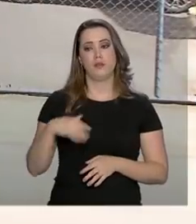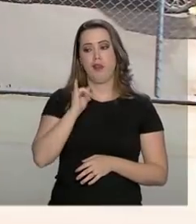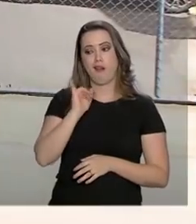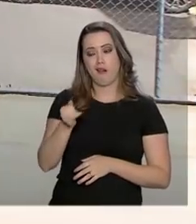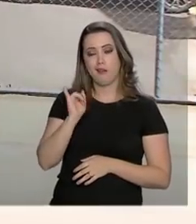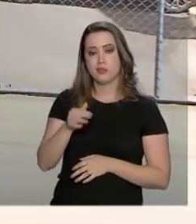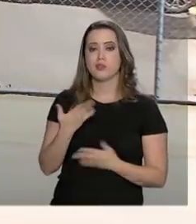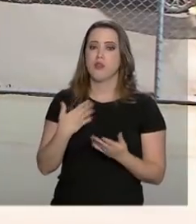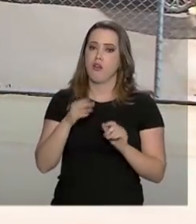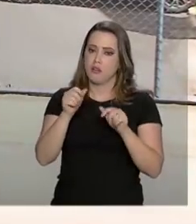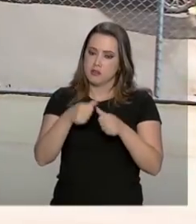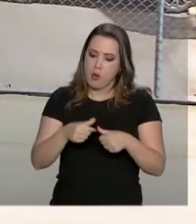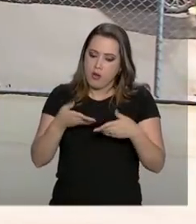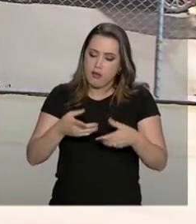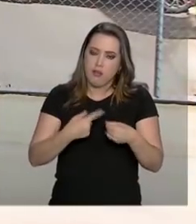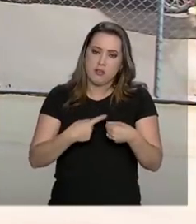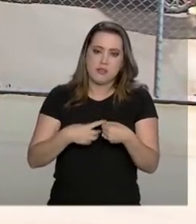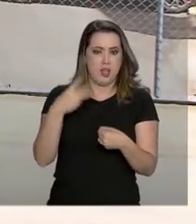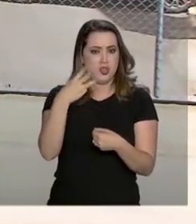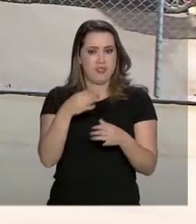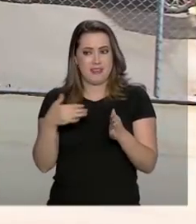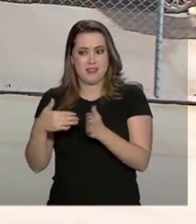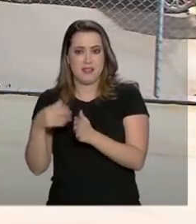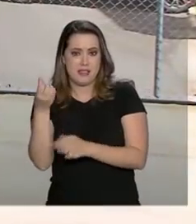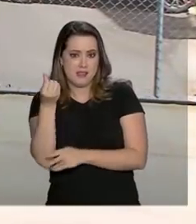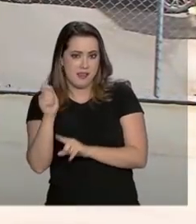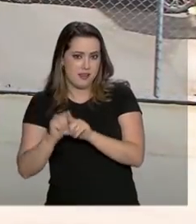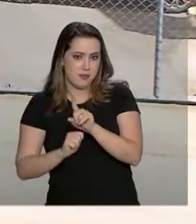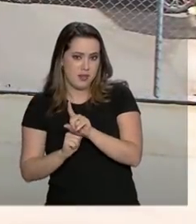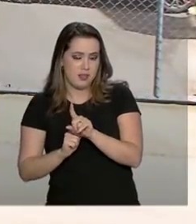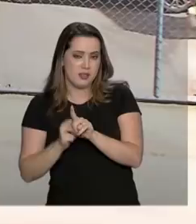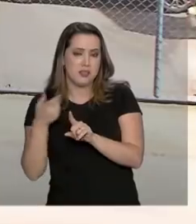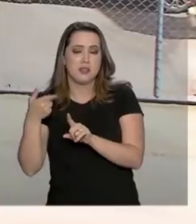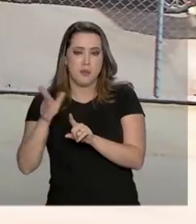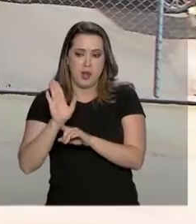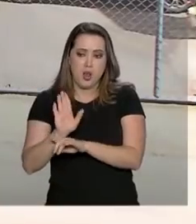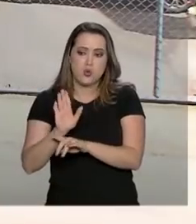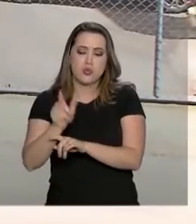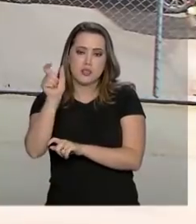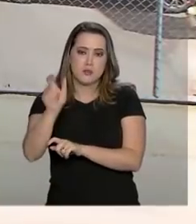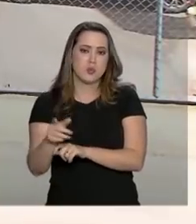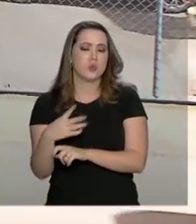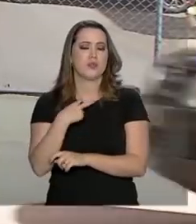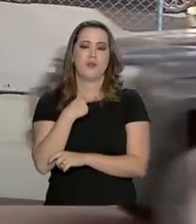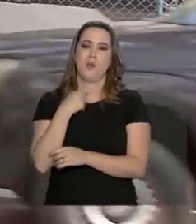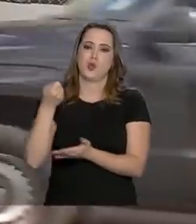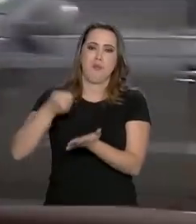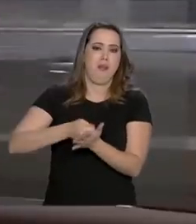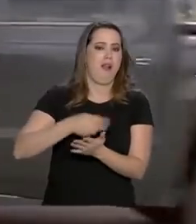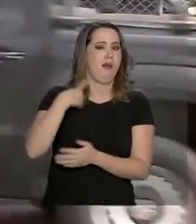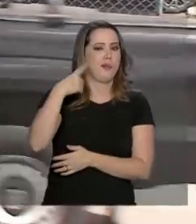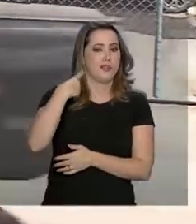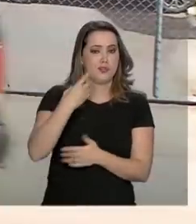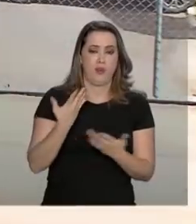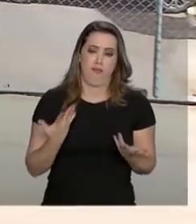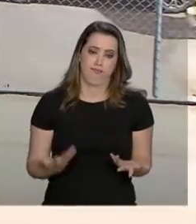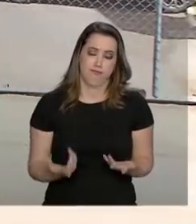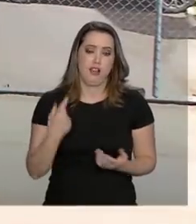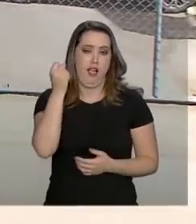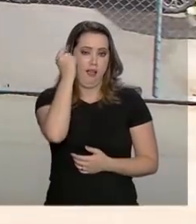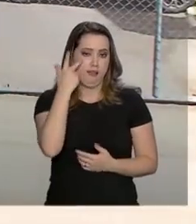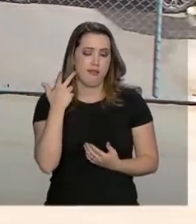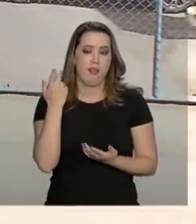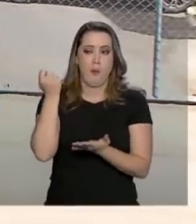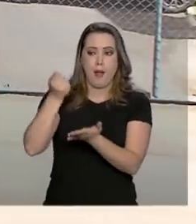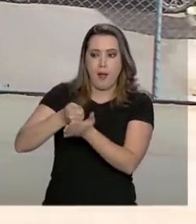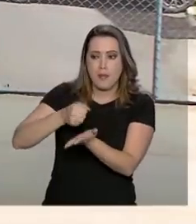entre 3 e 6 meses para atender as vítimas que não podem pagar por um advogado. A ideia é fazer com que o pagamento